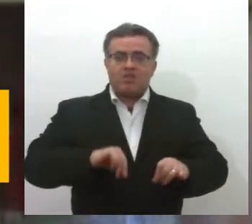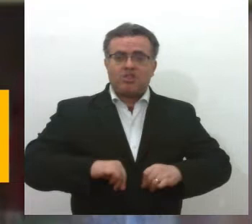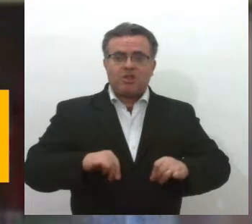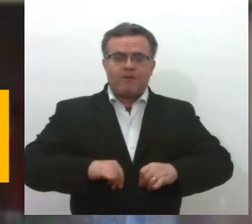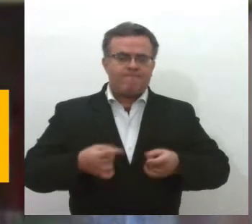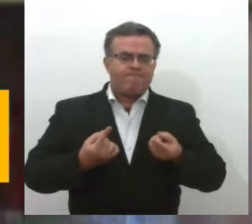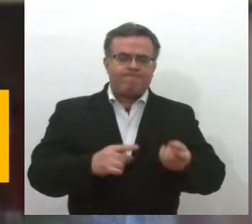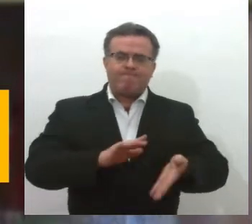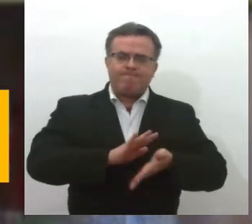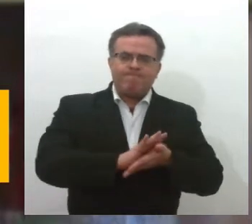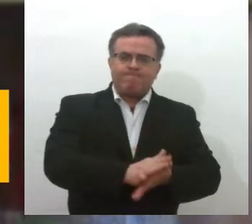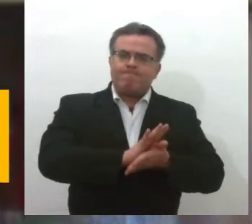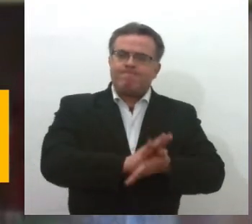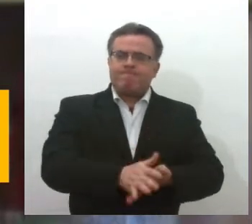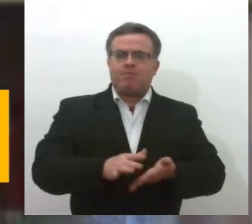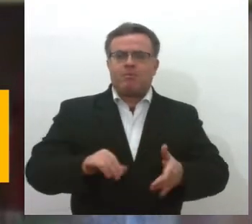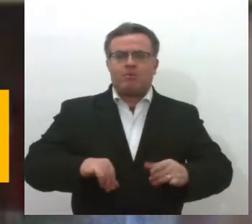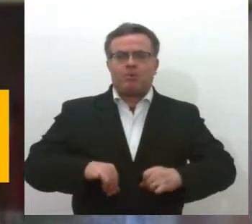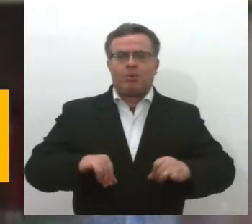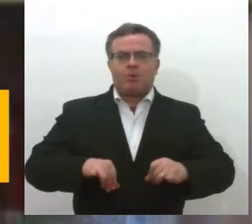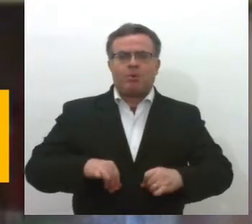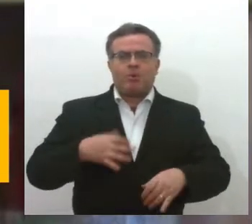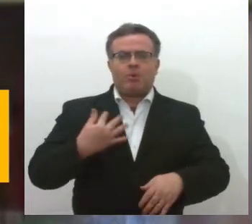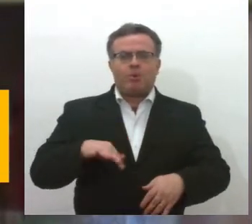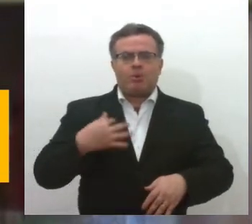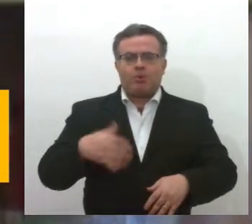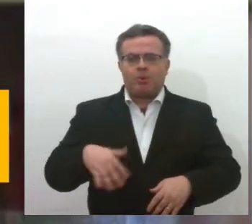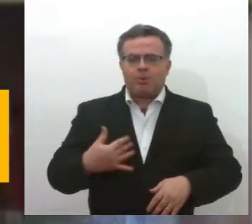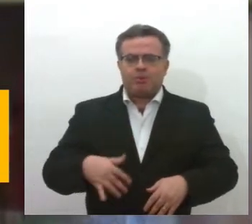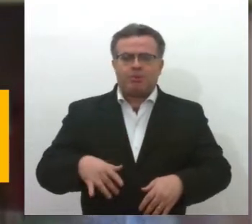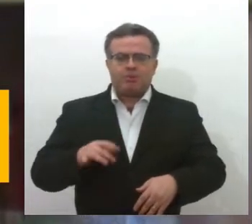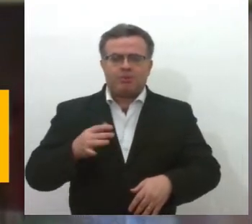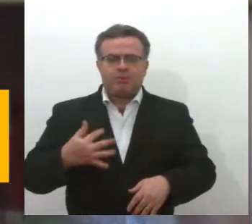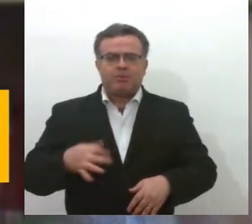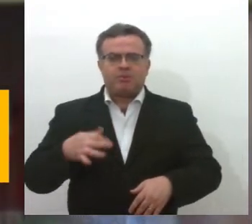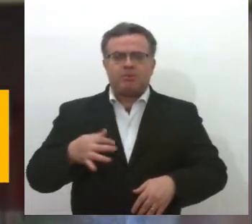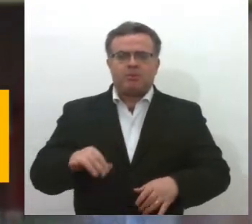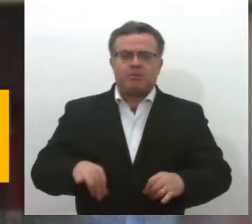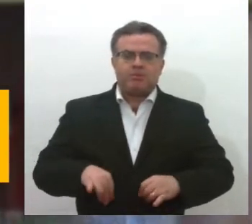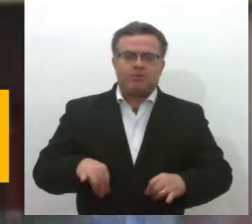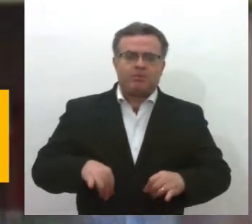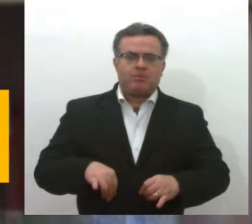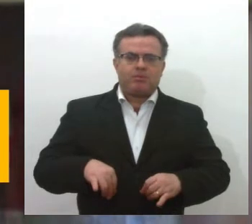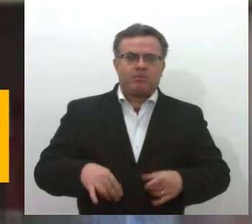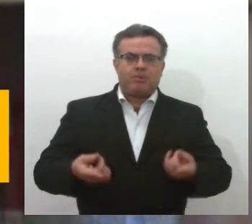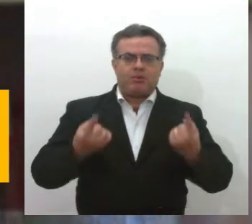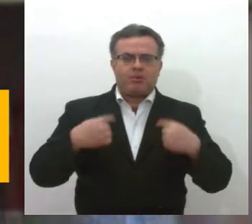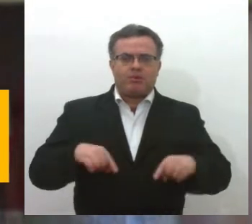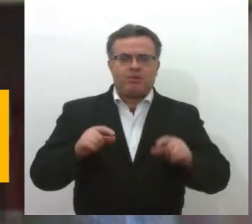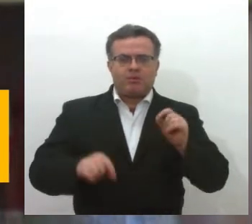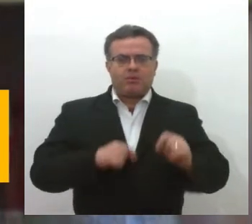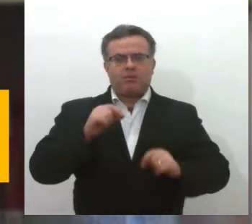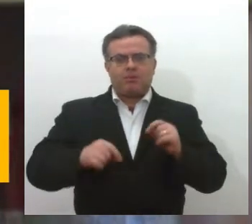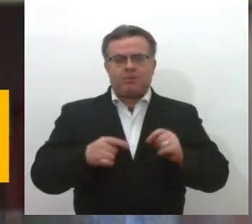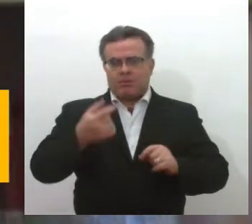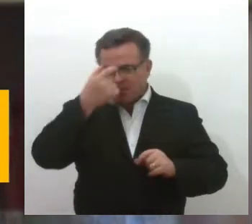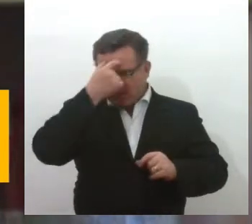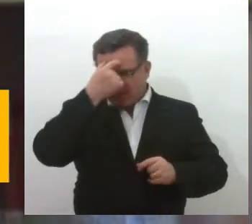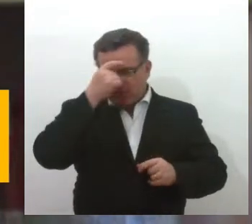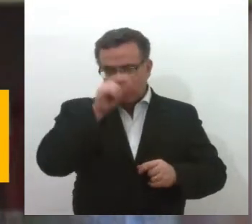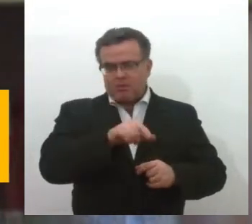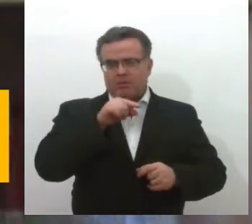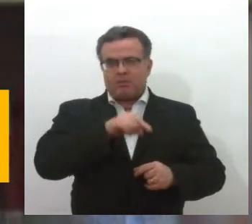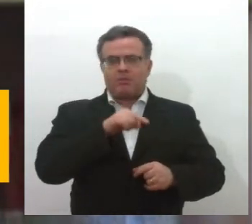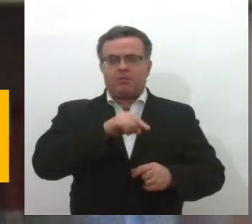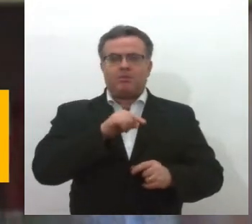gente fala de dor e sofrimento, eu não estou falando somente de uma dor e um sofrimento sobre o aspecto físico, mas também psicológico. É